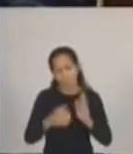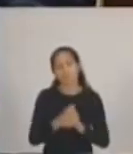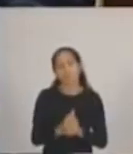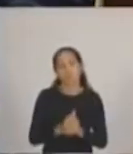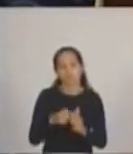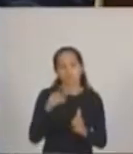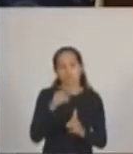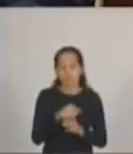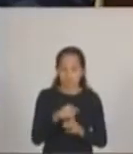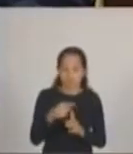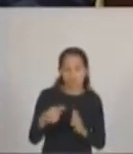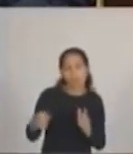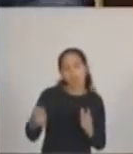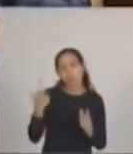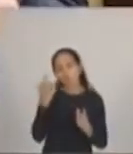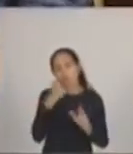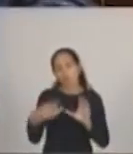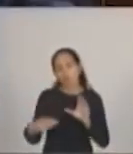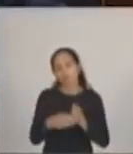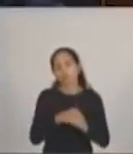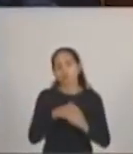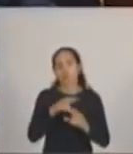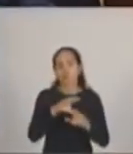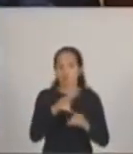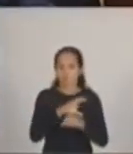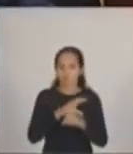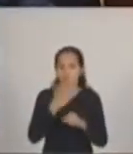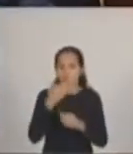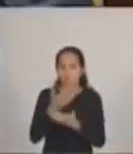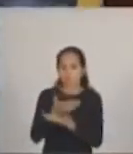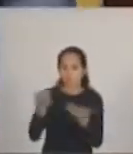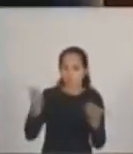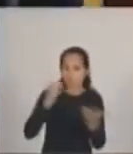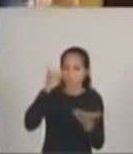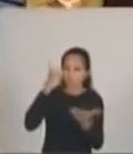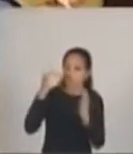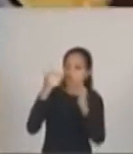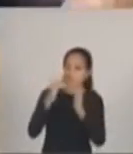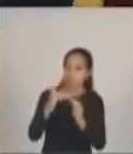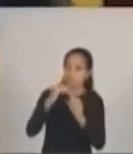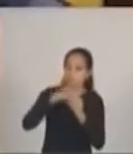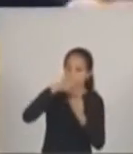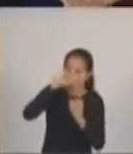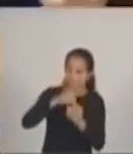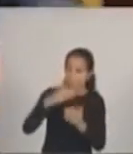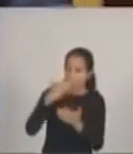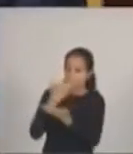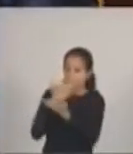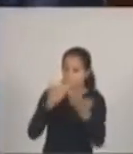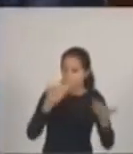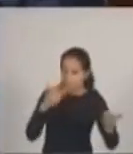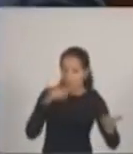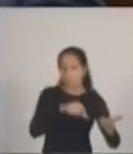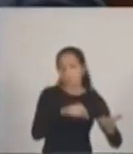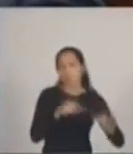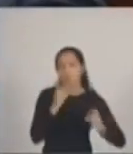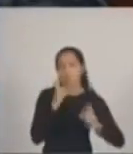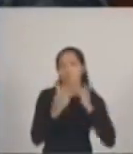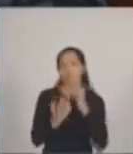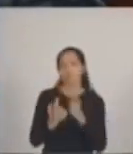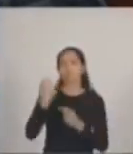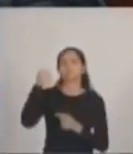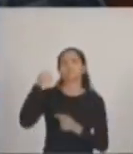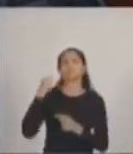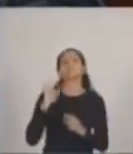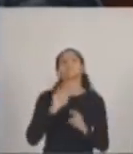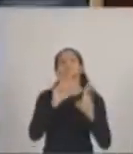sua constitucionalidade, pedindo aos meus nobres pares que acompanham o parecer, até porque a manifestação feita na reunião anterior foi de